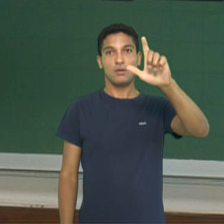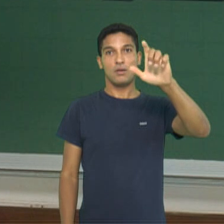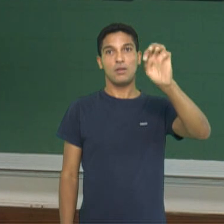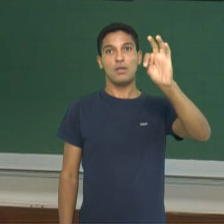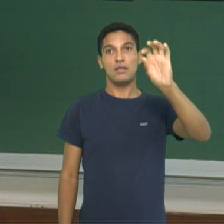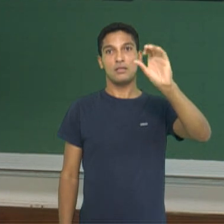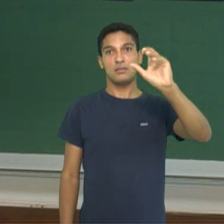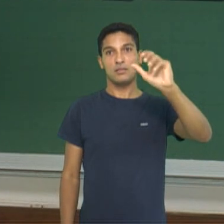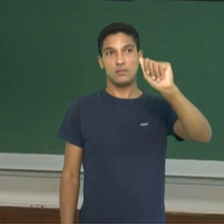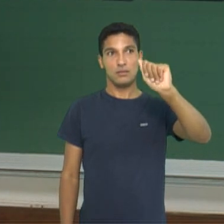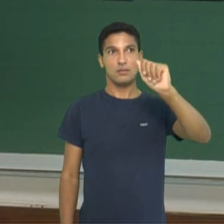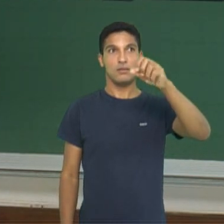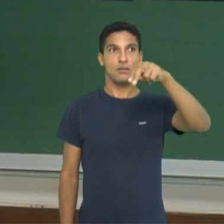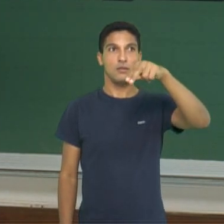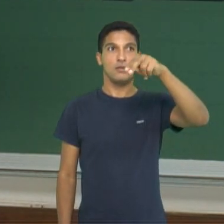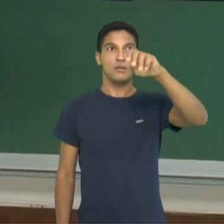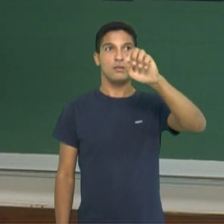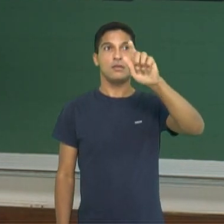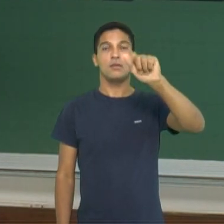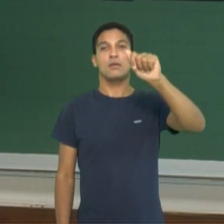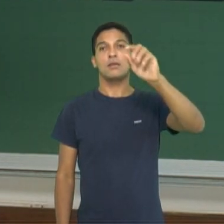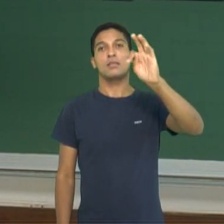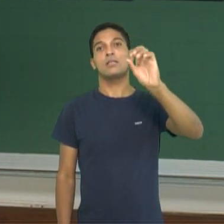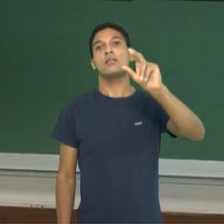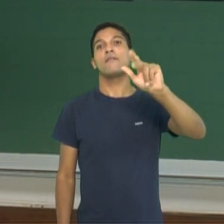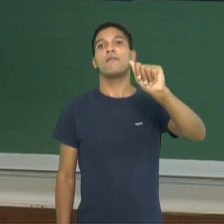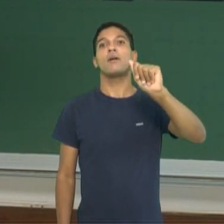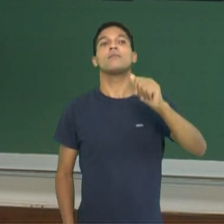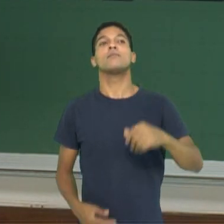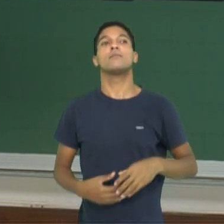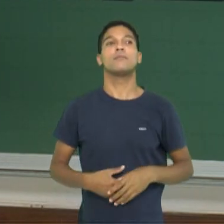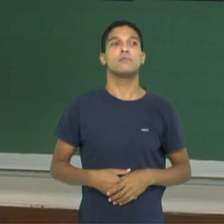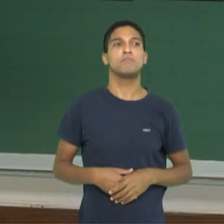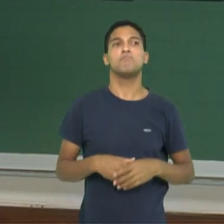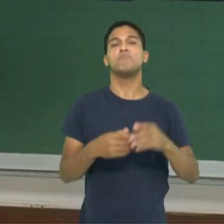mesmo nome, que se chama Dialética Negativa, ressalta